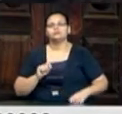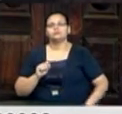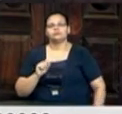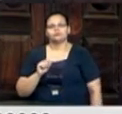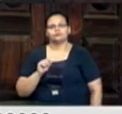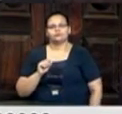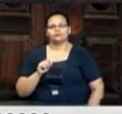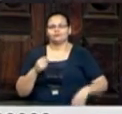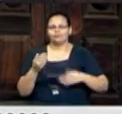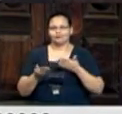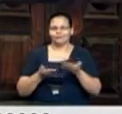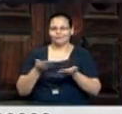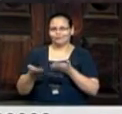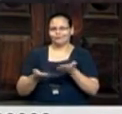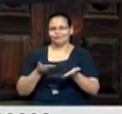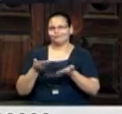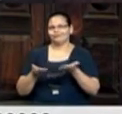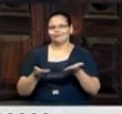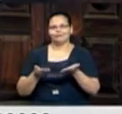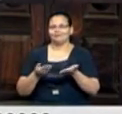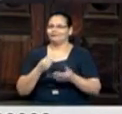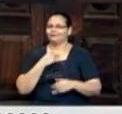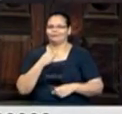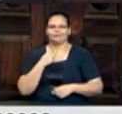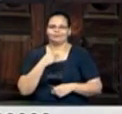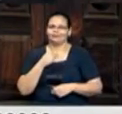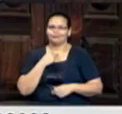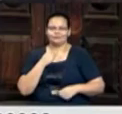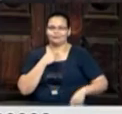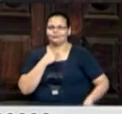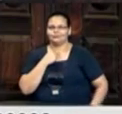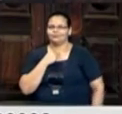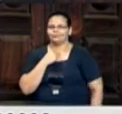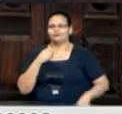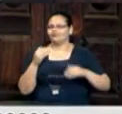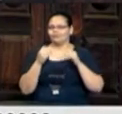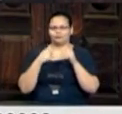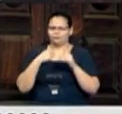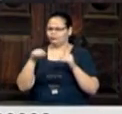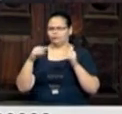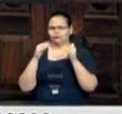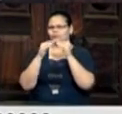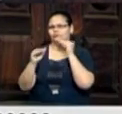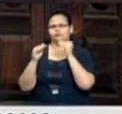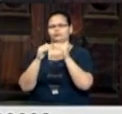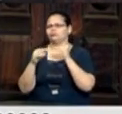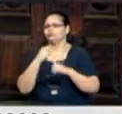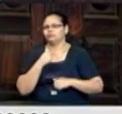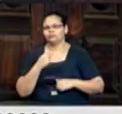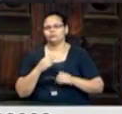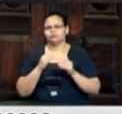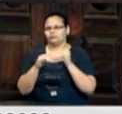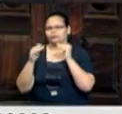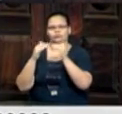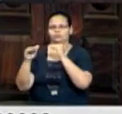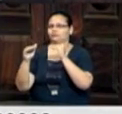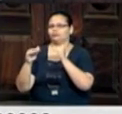um tratamento que nós não podemos de forma alguma concordar,